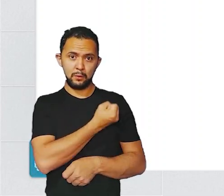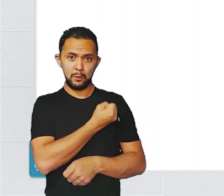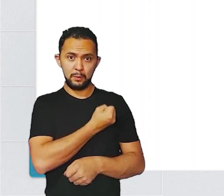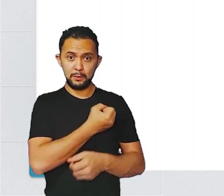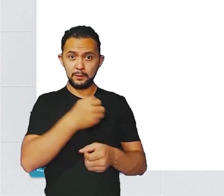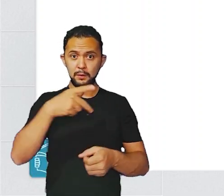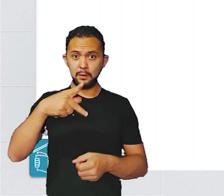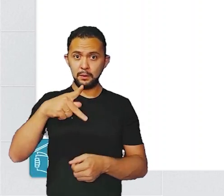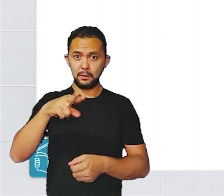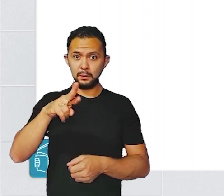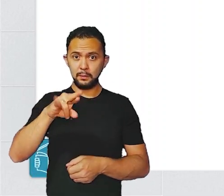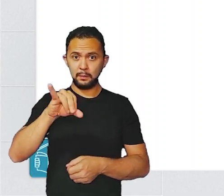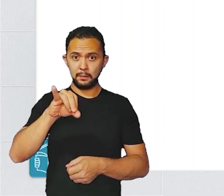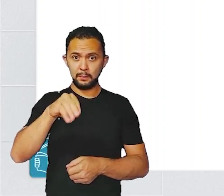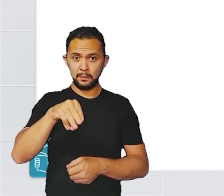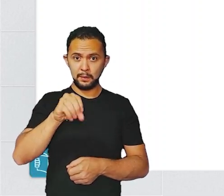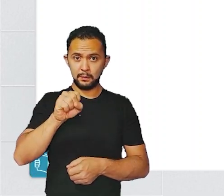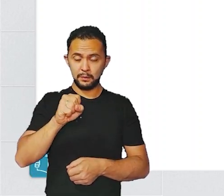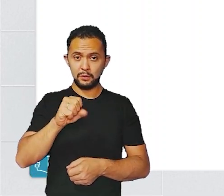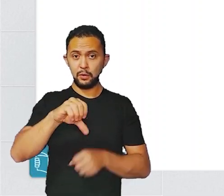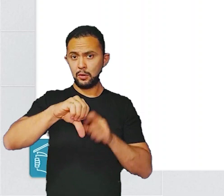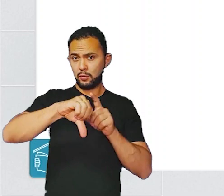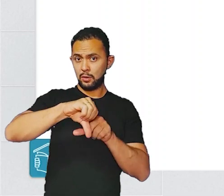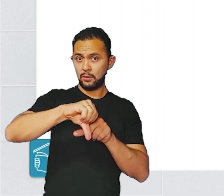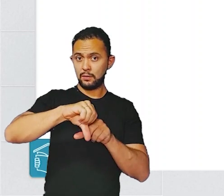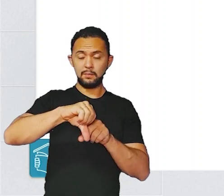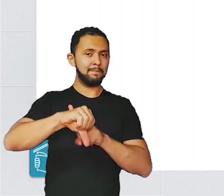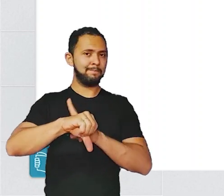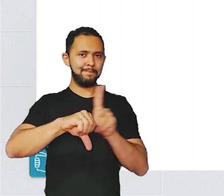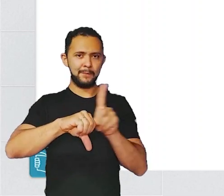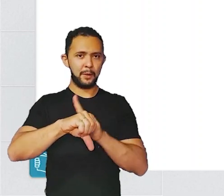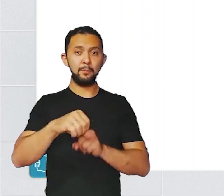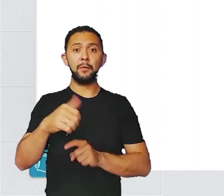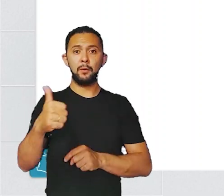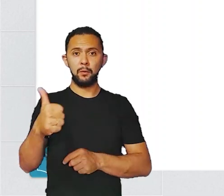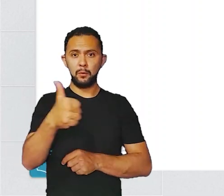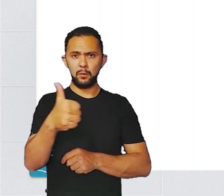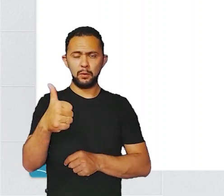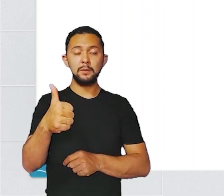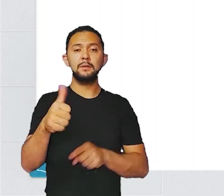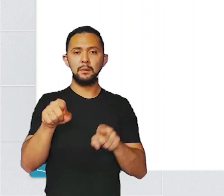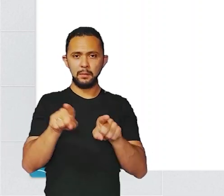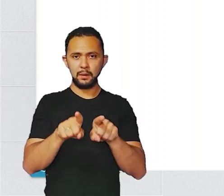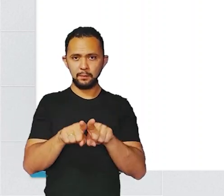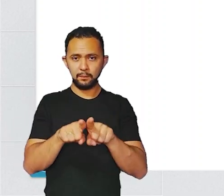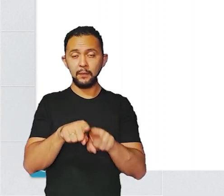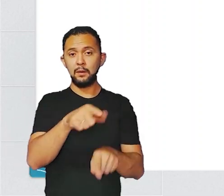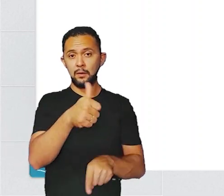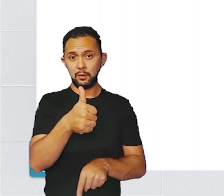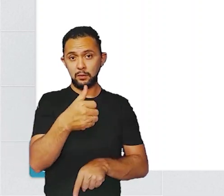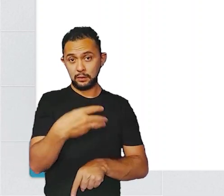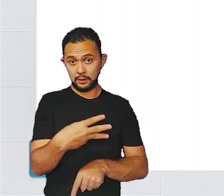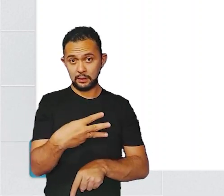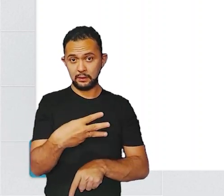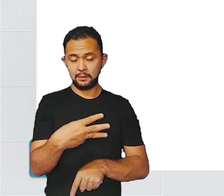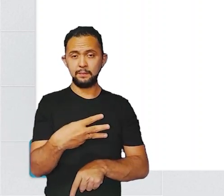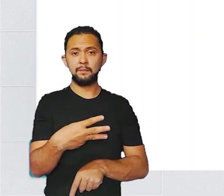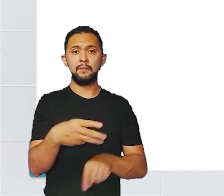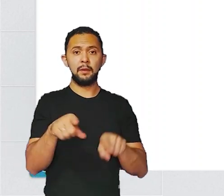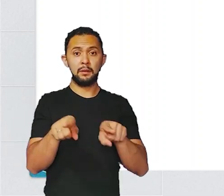O 9 é, professor? Não, o 9 não é, não vá se confundir não. O 11, o 13,